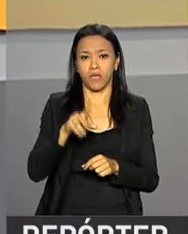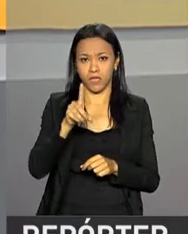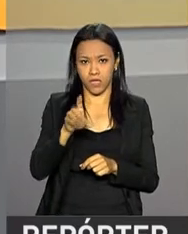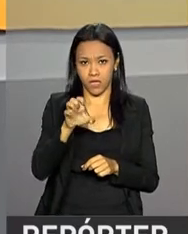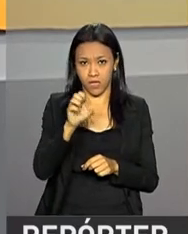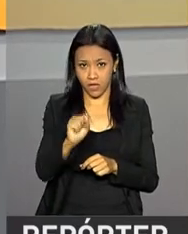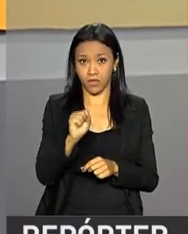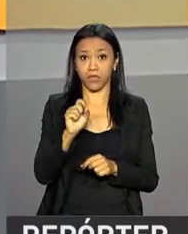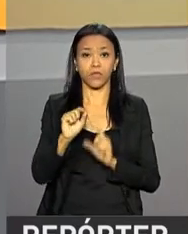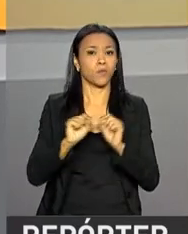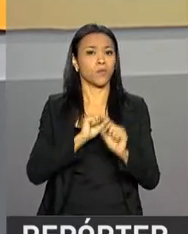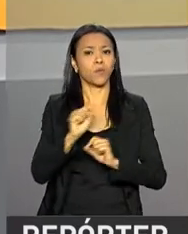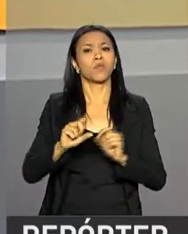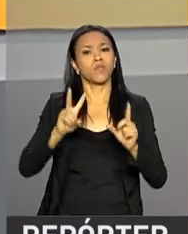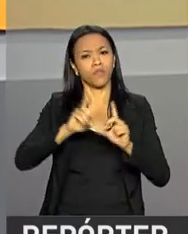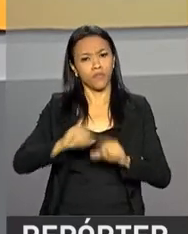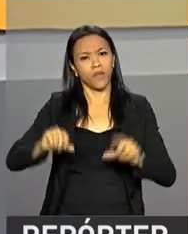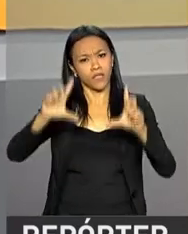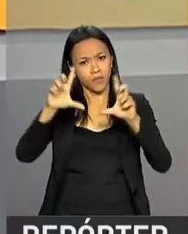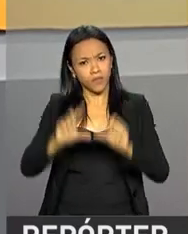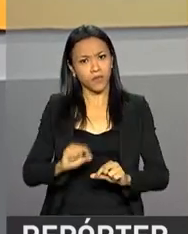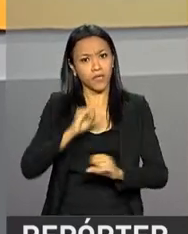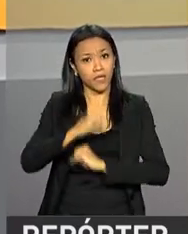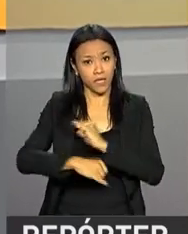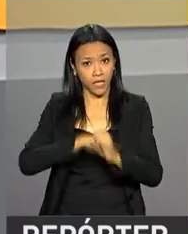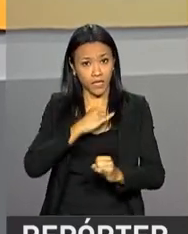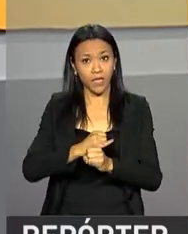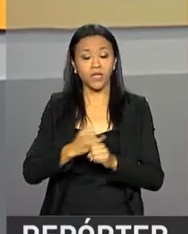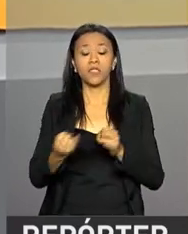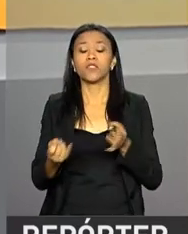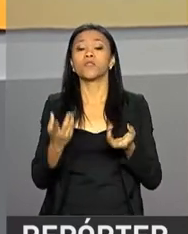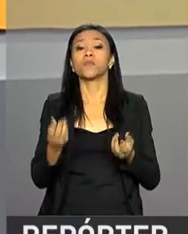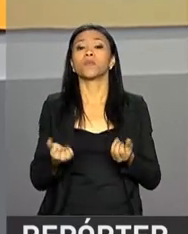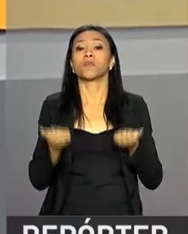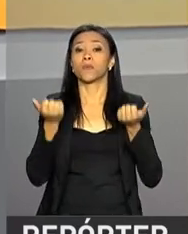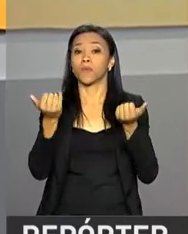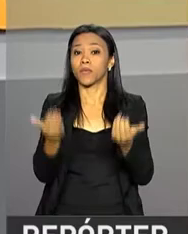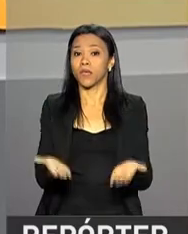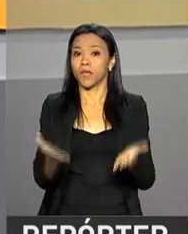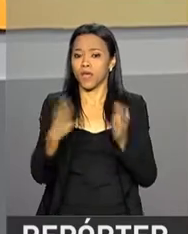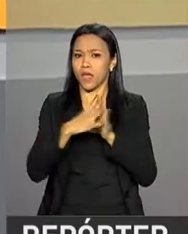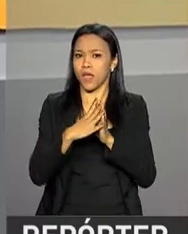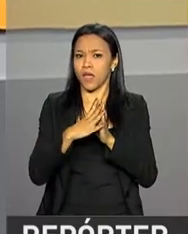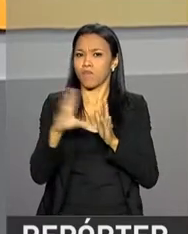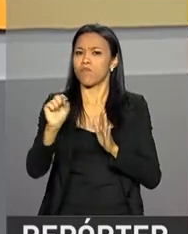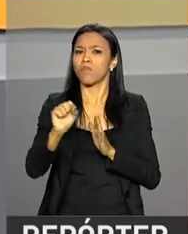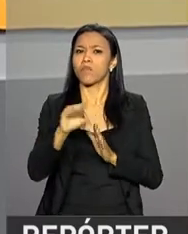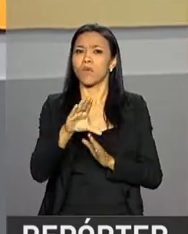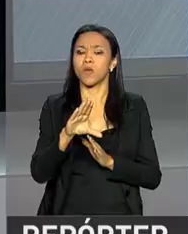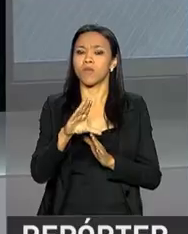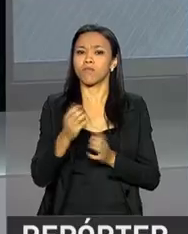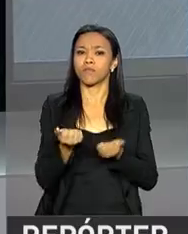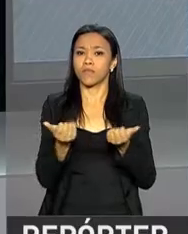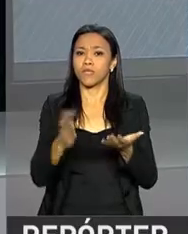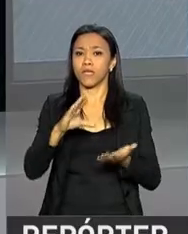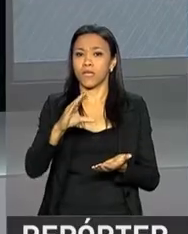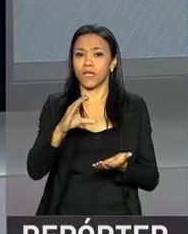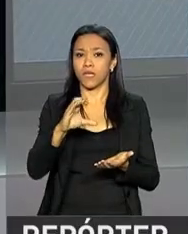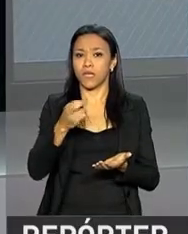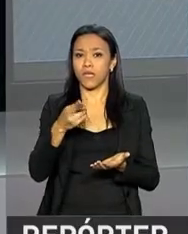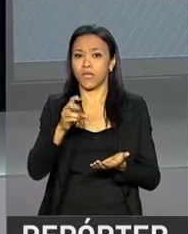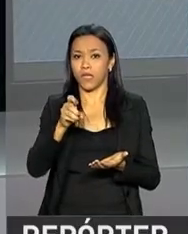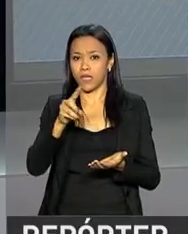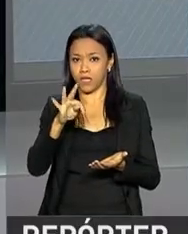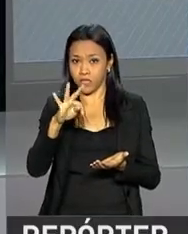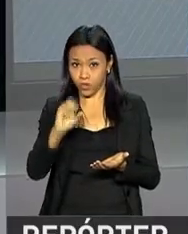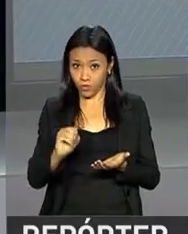simplificar e agilizar pela internet a concessão de crédito para micro, pequenas e médias empresas. Vamos então saber